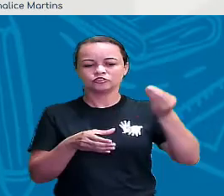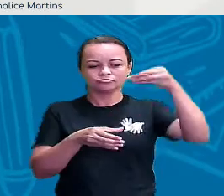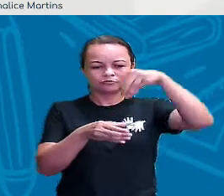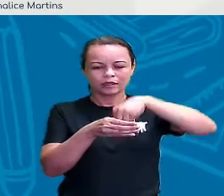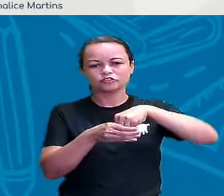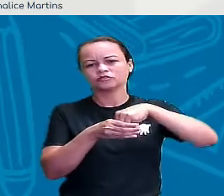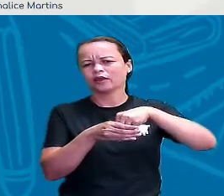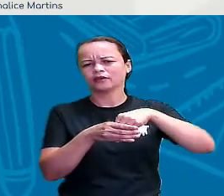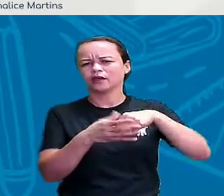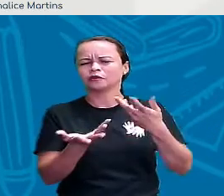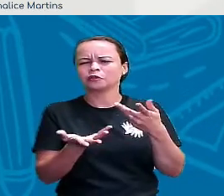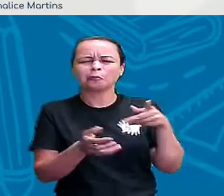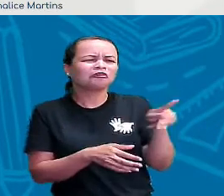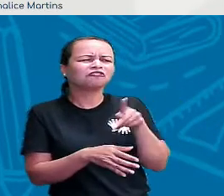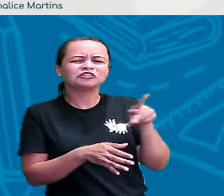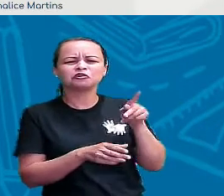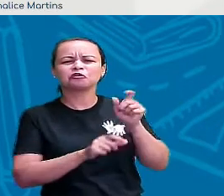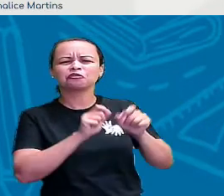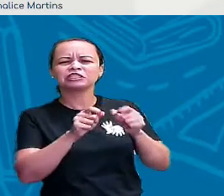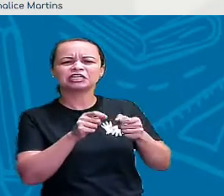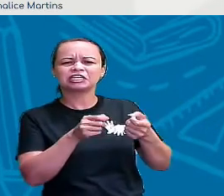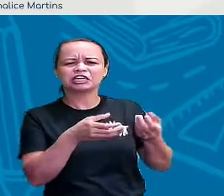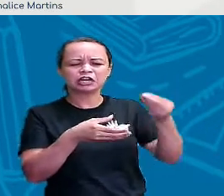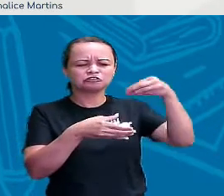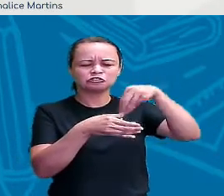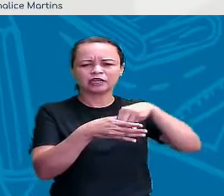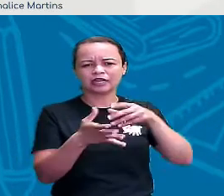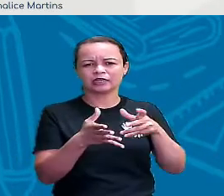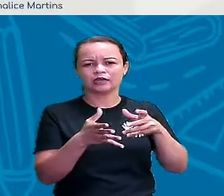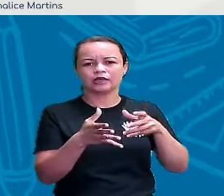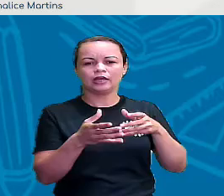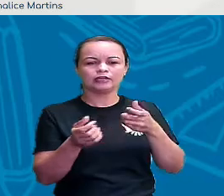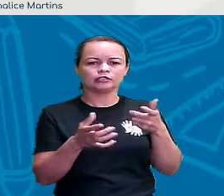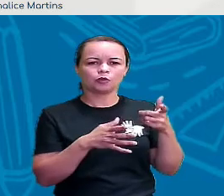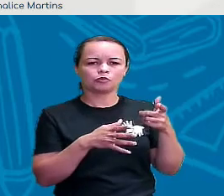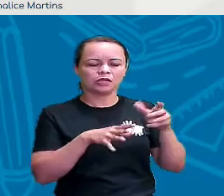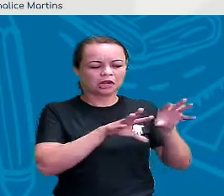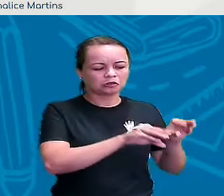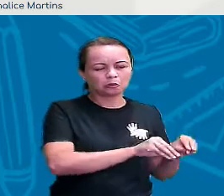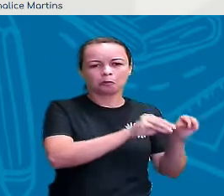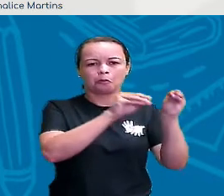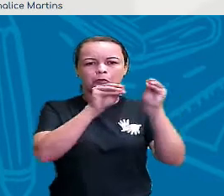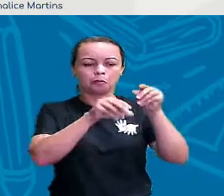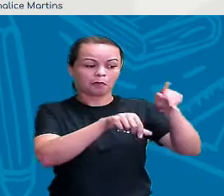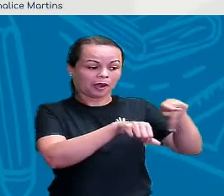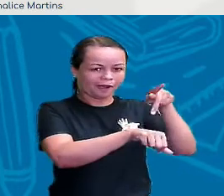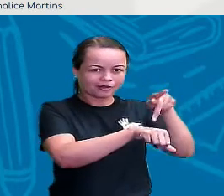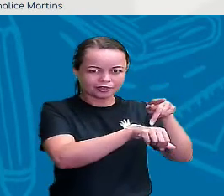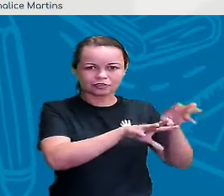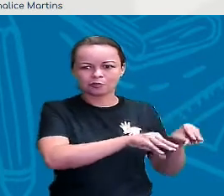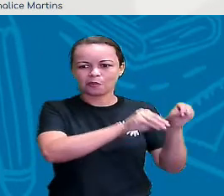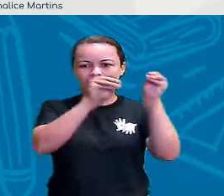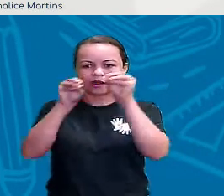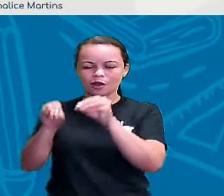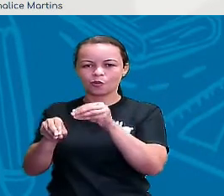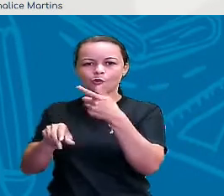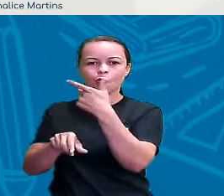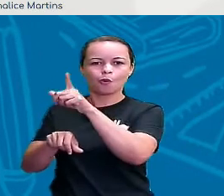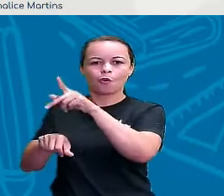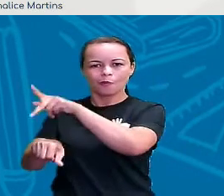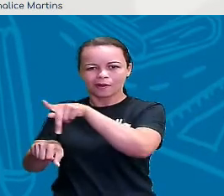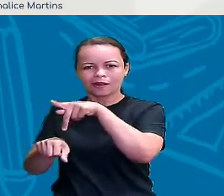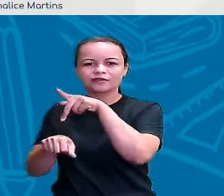seria isso, professora Analice? Né? Então, migrar de um país para o outro, ou seja, sair do Brasil para morar